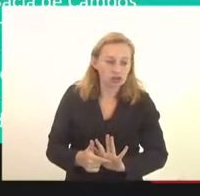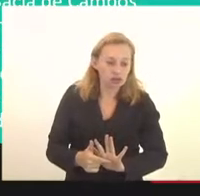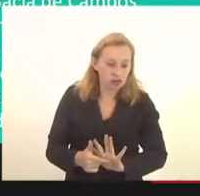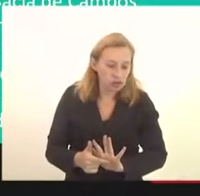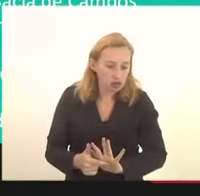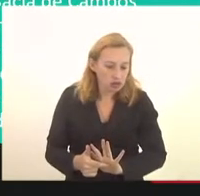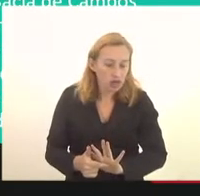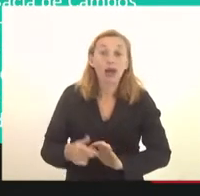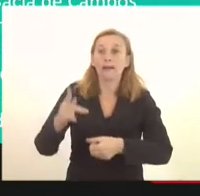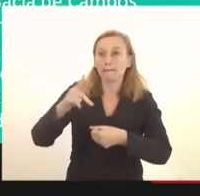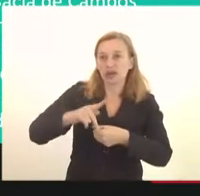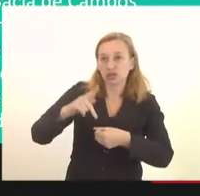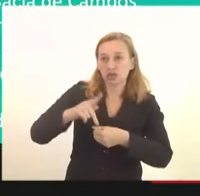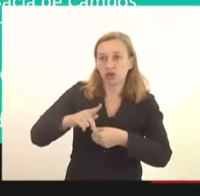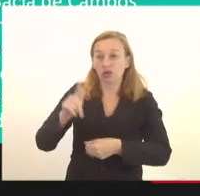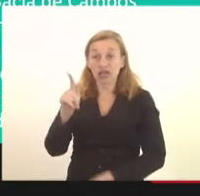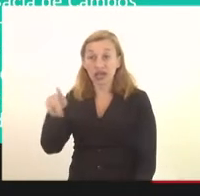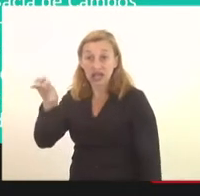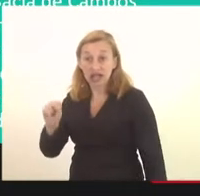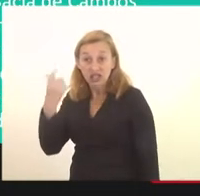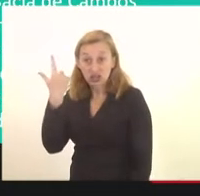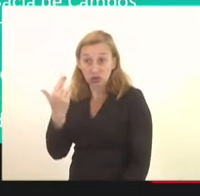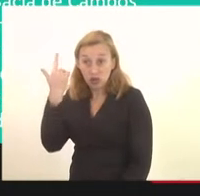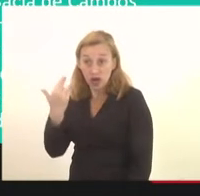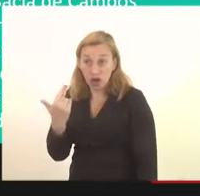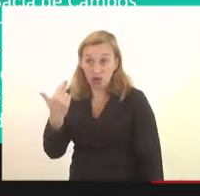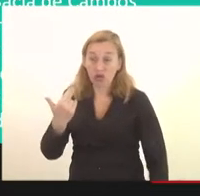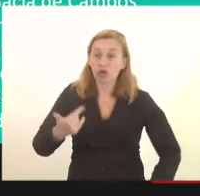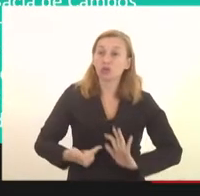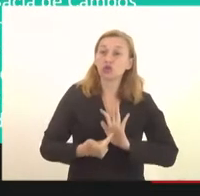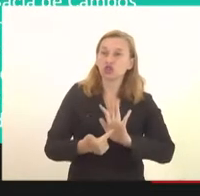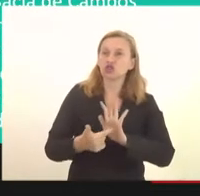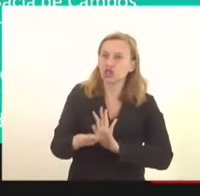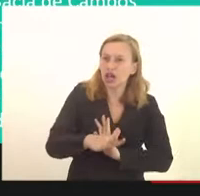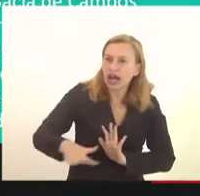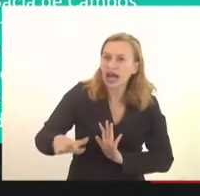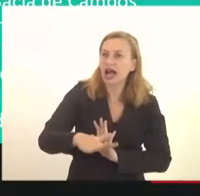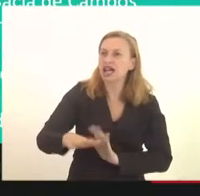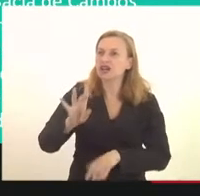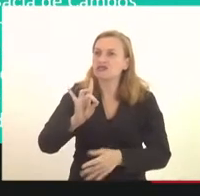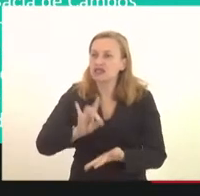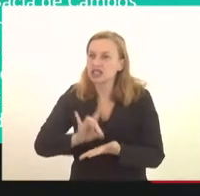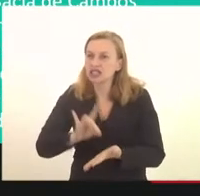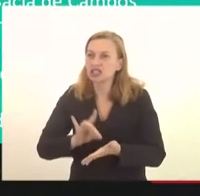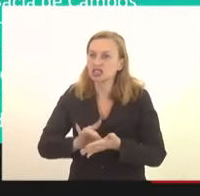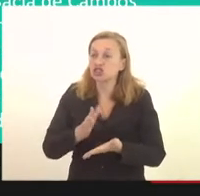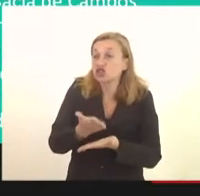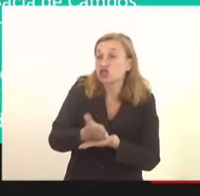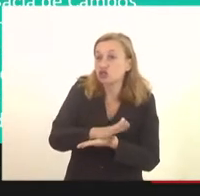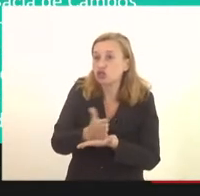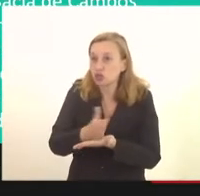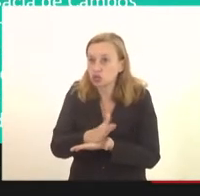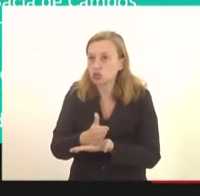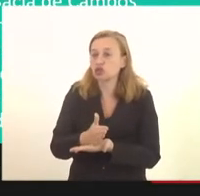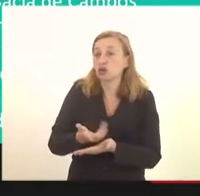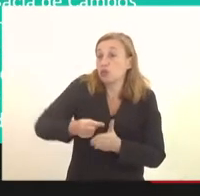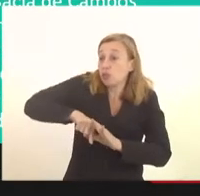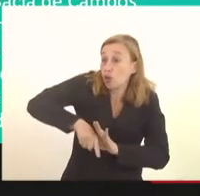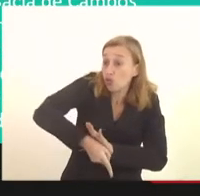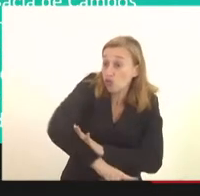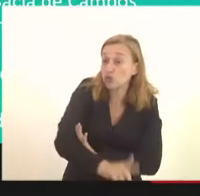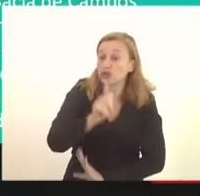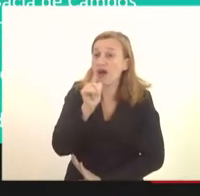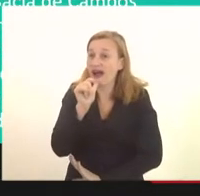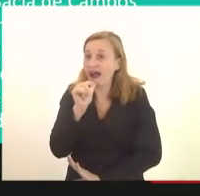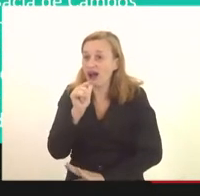de petróleo e gás natural. Essa porção que ficou ao oeste, elas são áreas realmente de fronteiras, águas de água muito profunda.